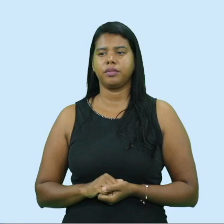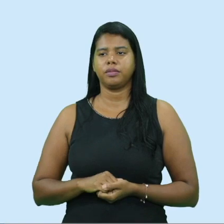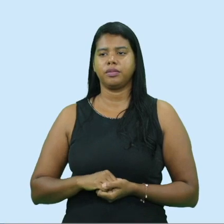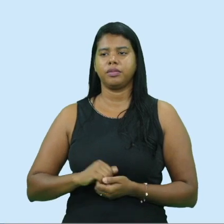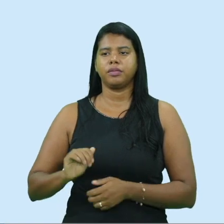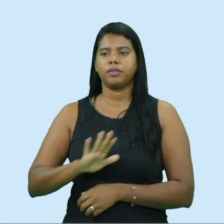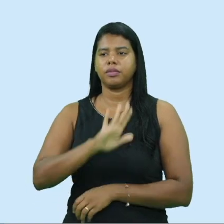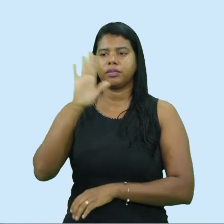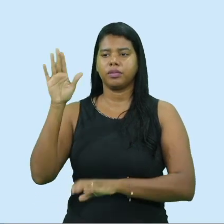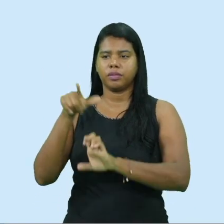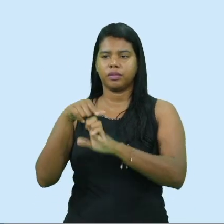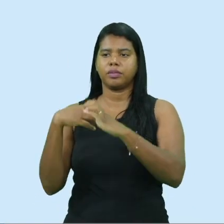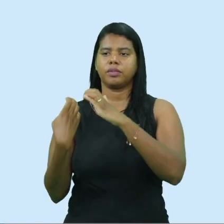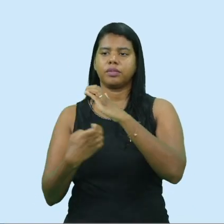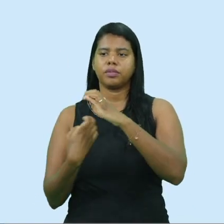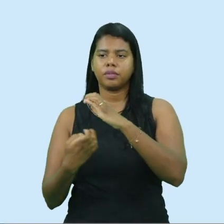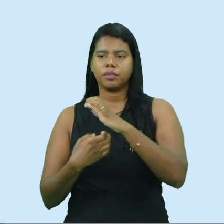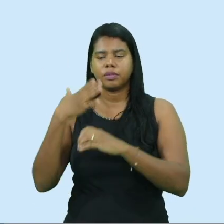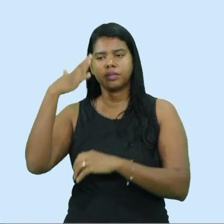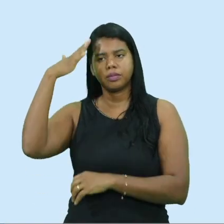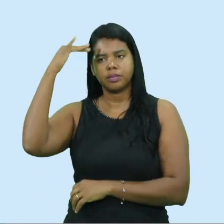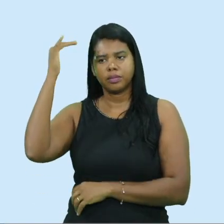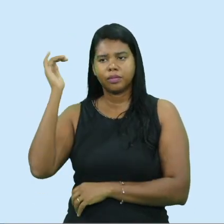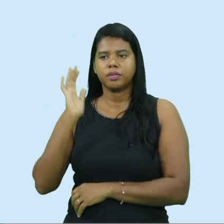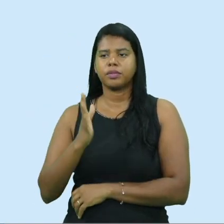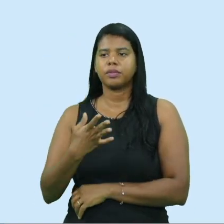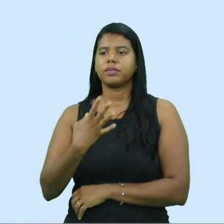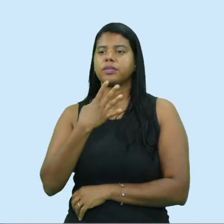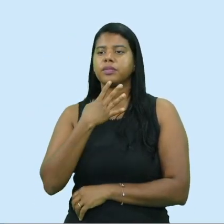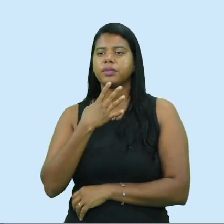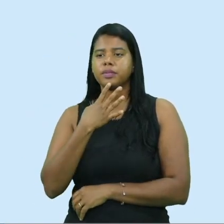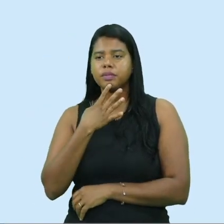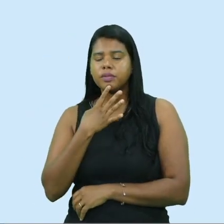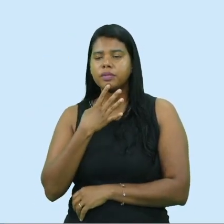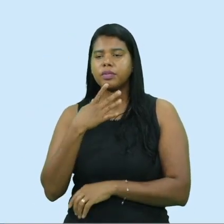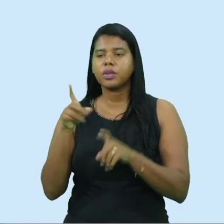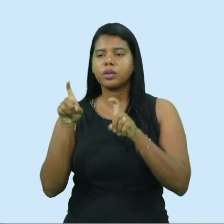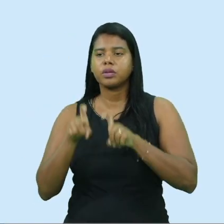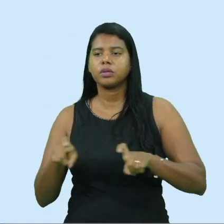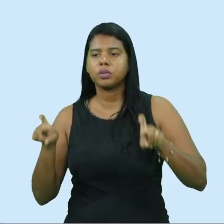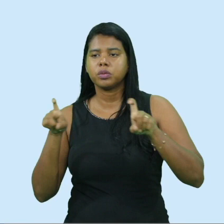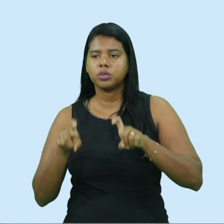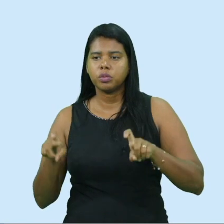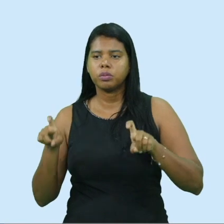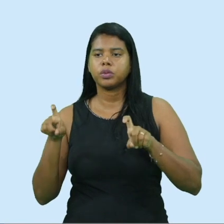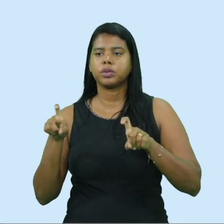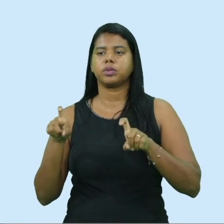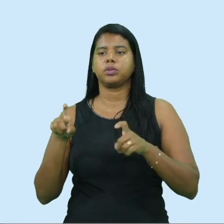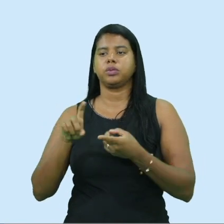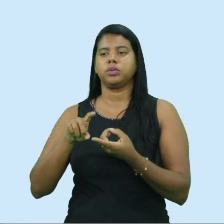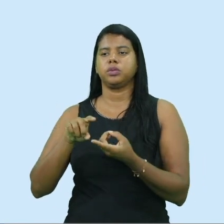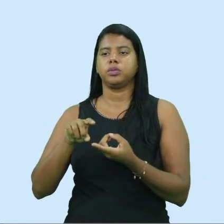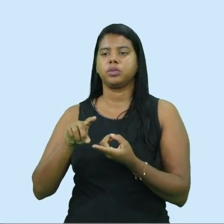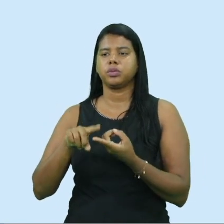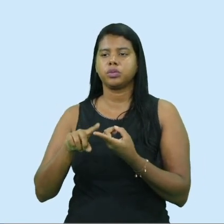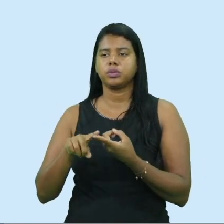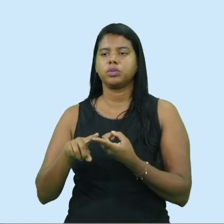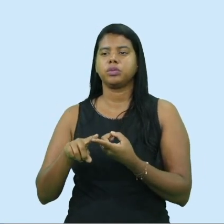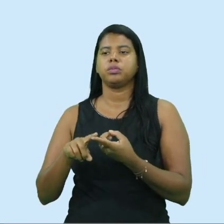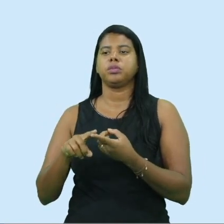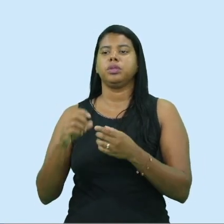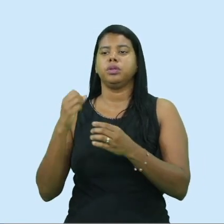outras empresas, porque ela é uma fonte que está em todos os suportes, né? É uma fonte segura